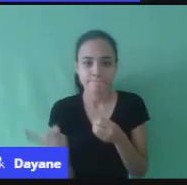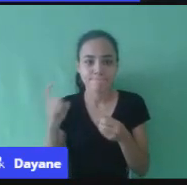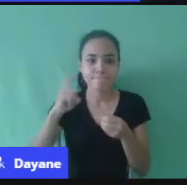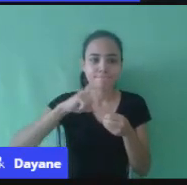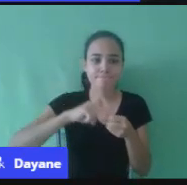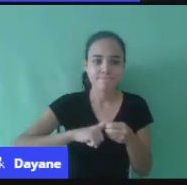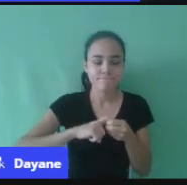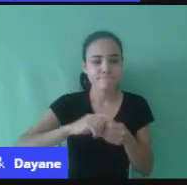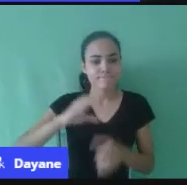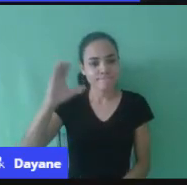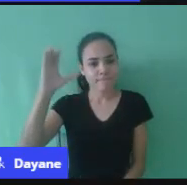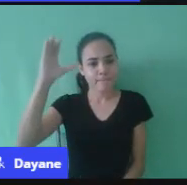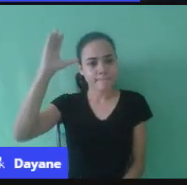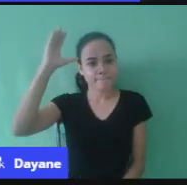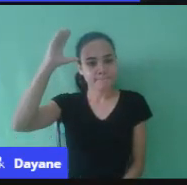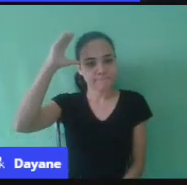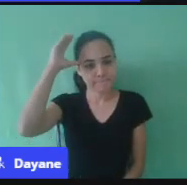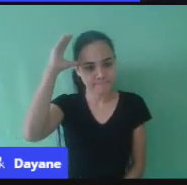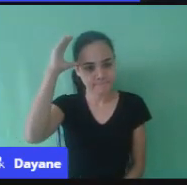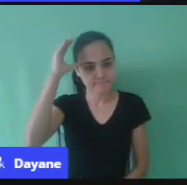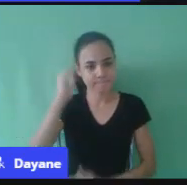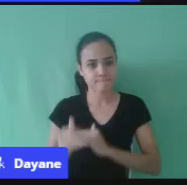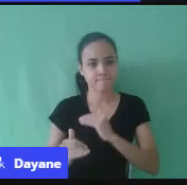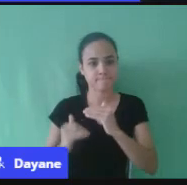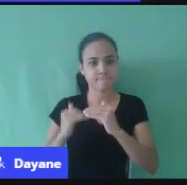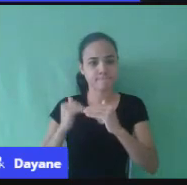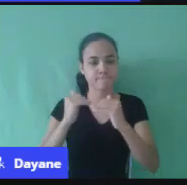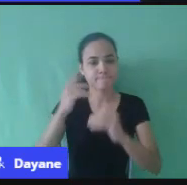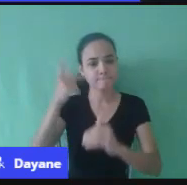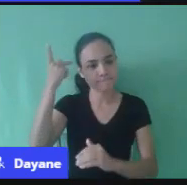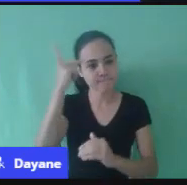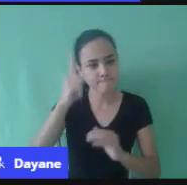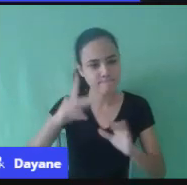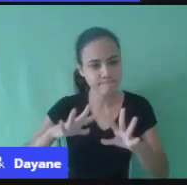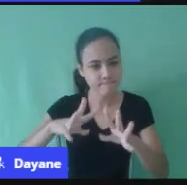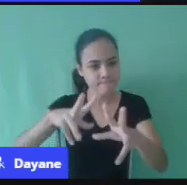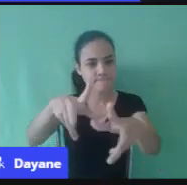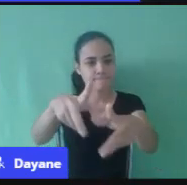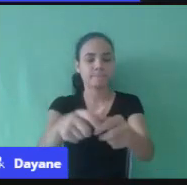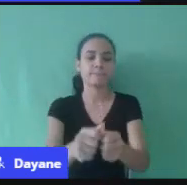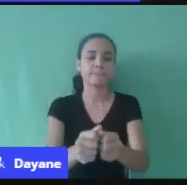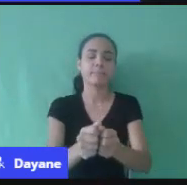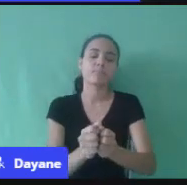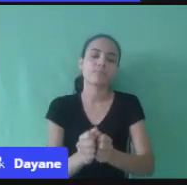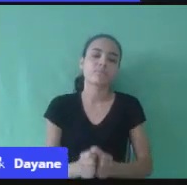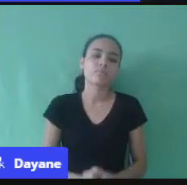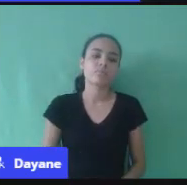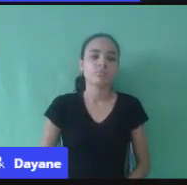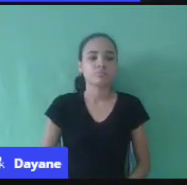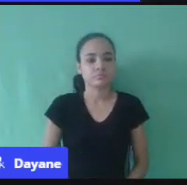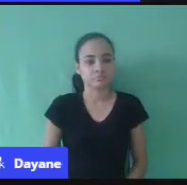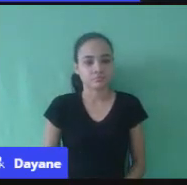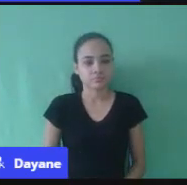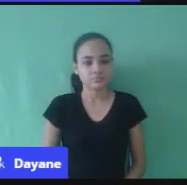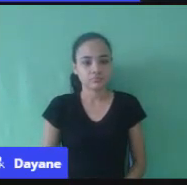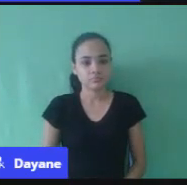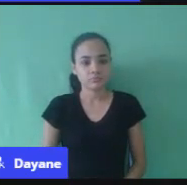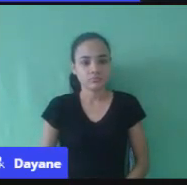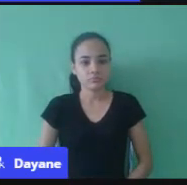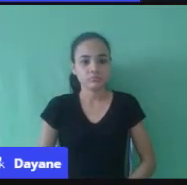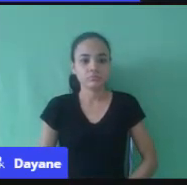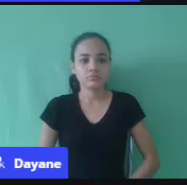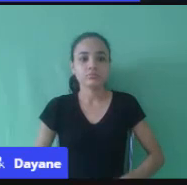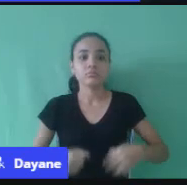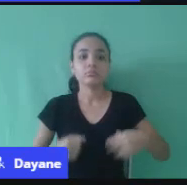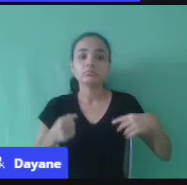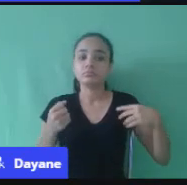para todos, do ensino, né? Que está suspenso, por enquanto, a